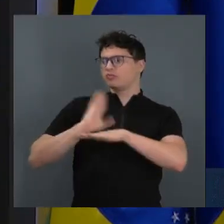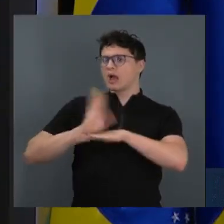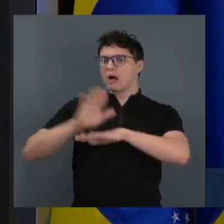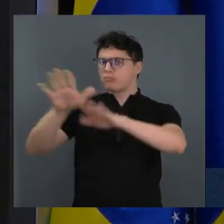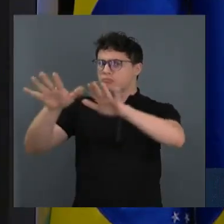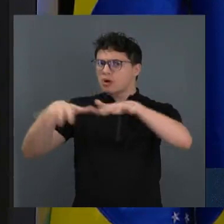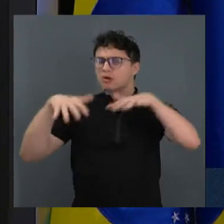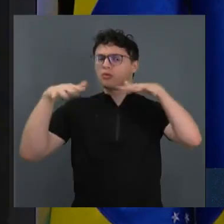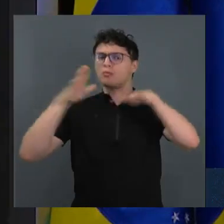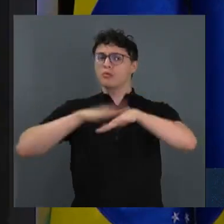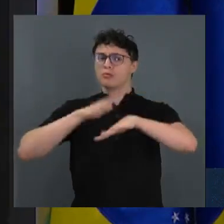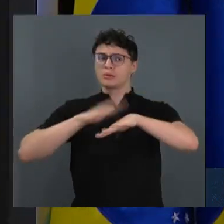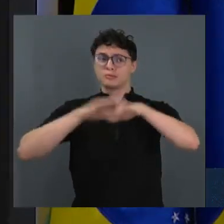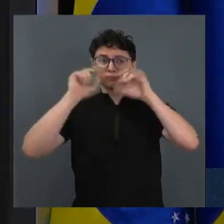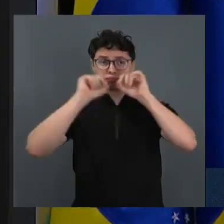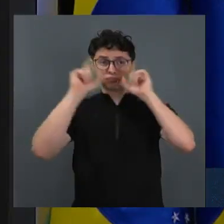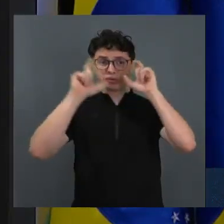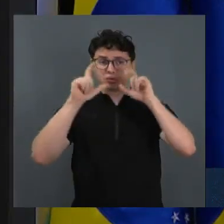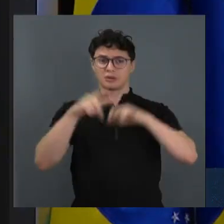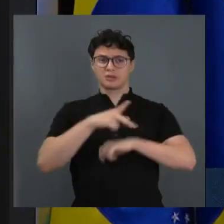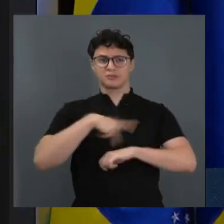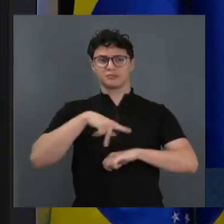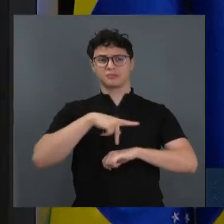momento dramático da nação.